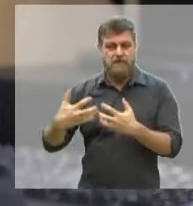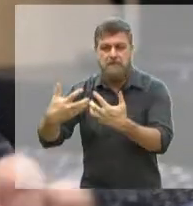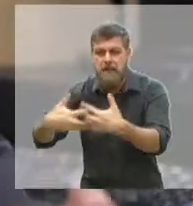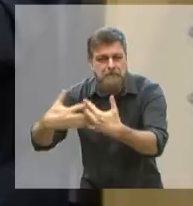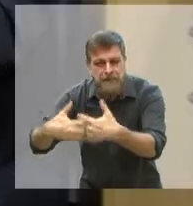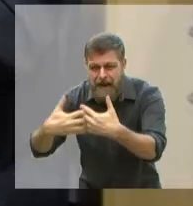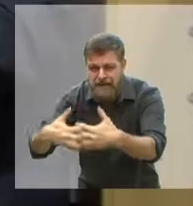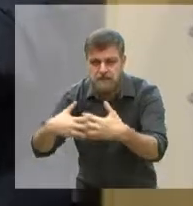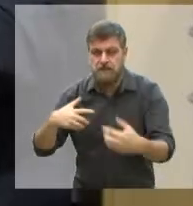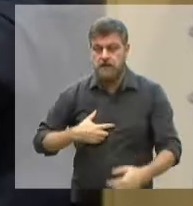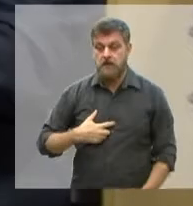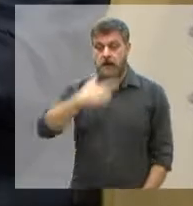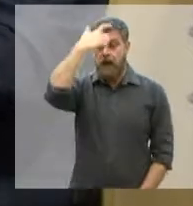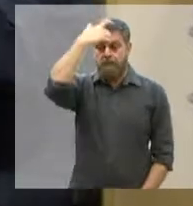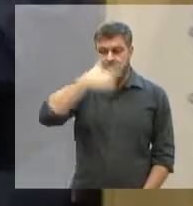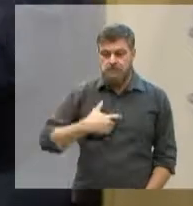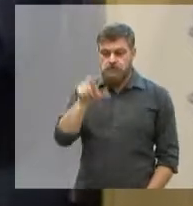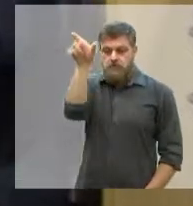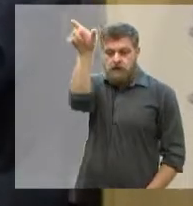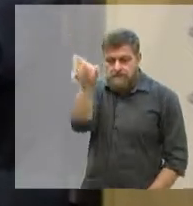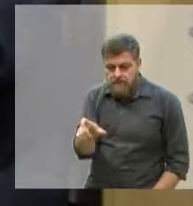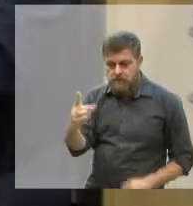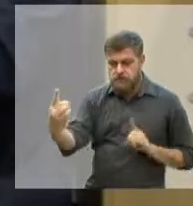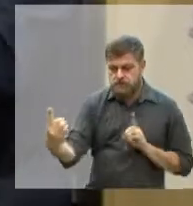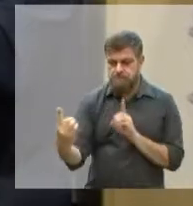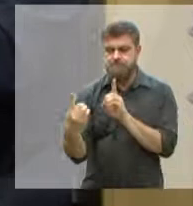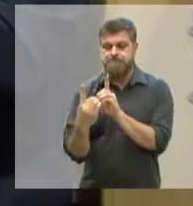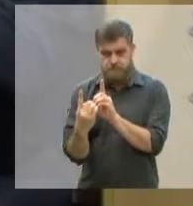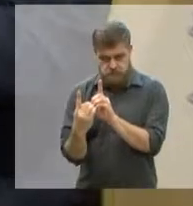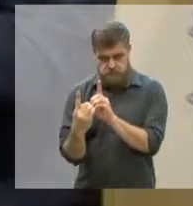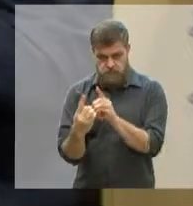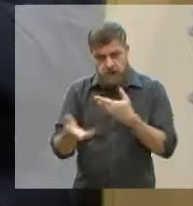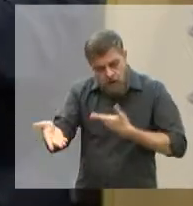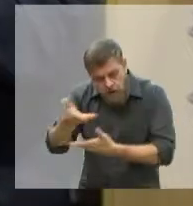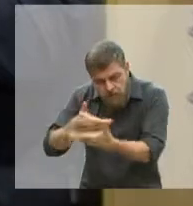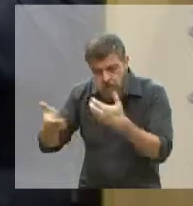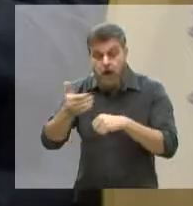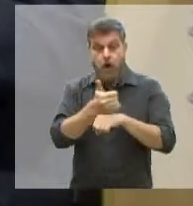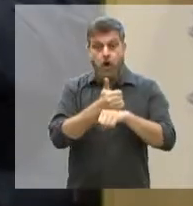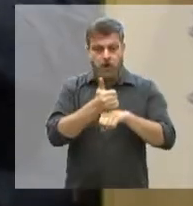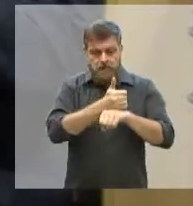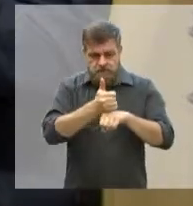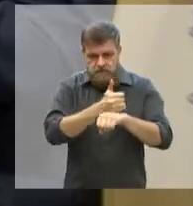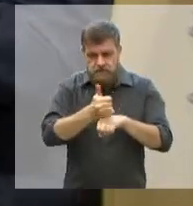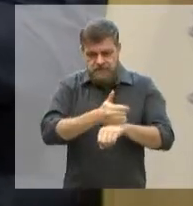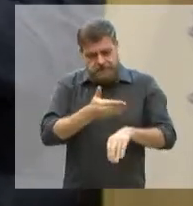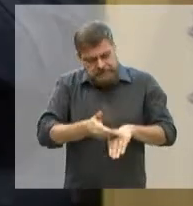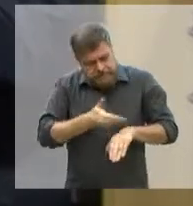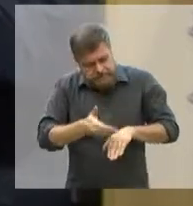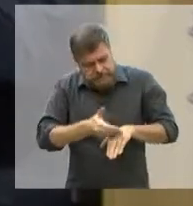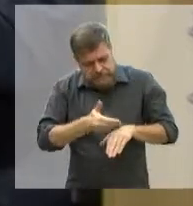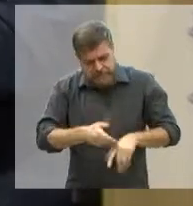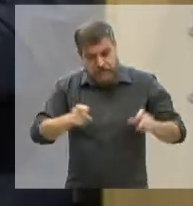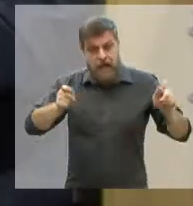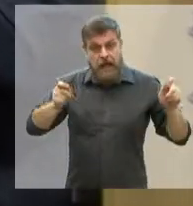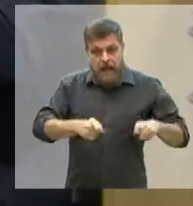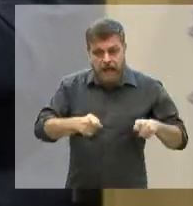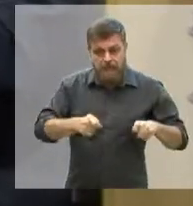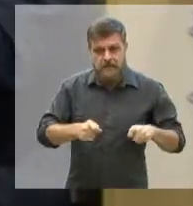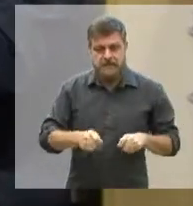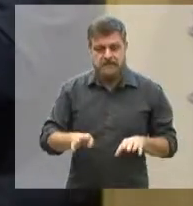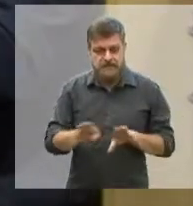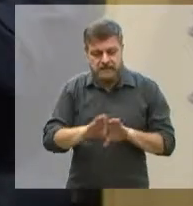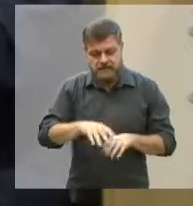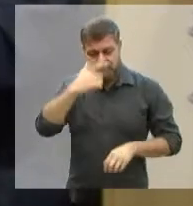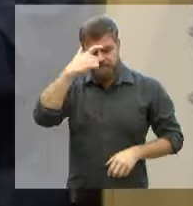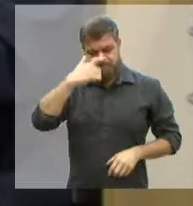entre a pessoa e um prédio. Ela se dá no encontro entre pessoas. Tem que ter um profissional bem treinado, bem preparado, bem descansado